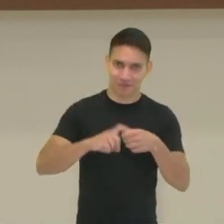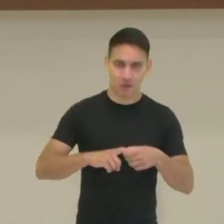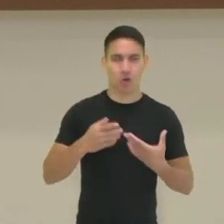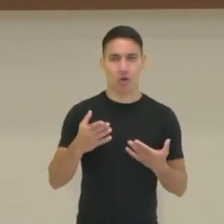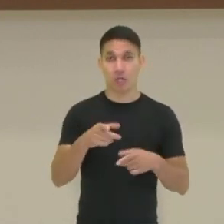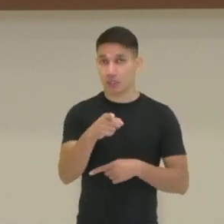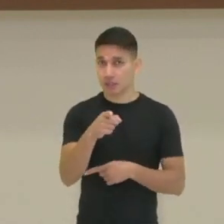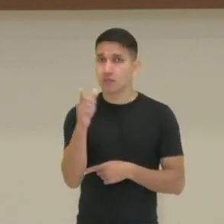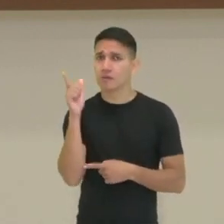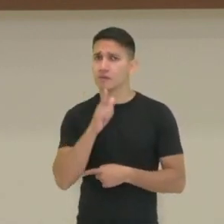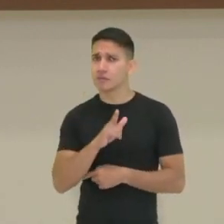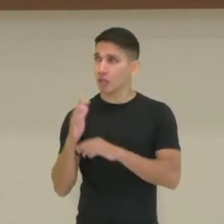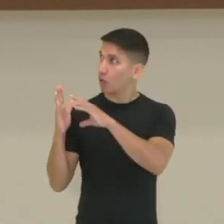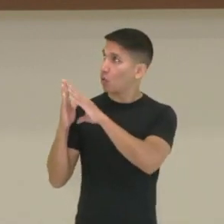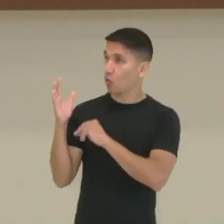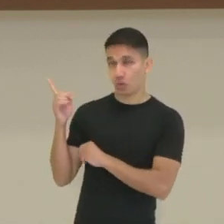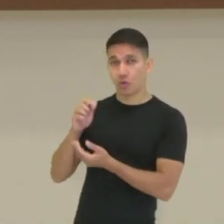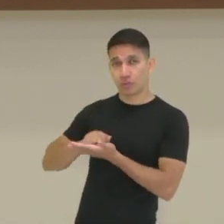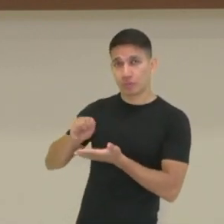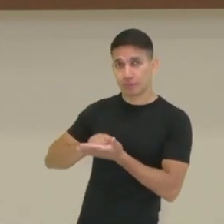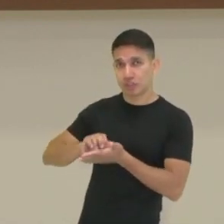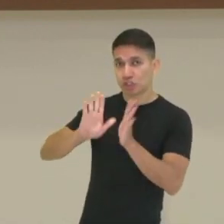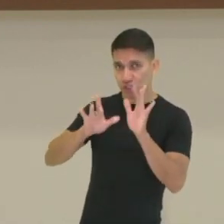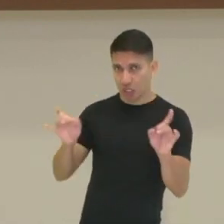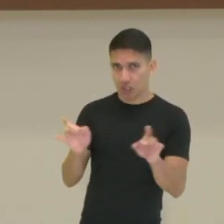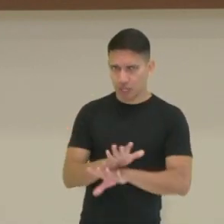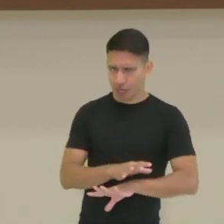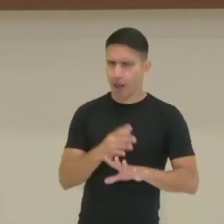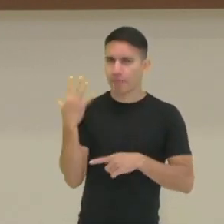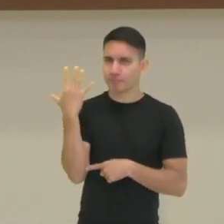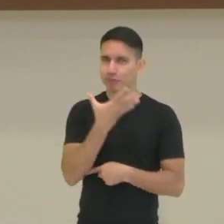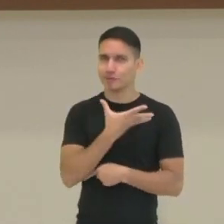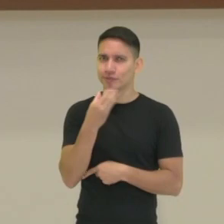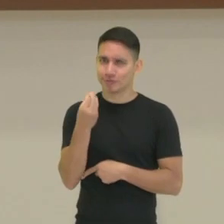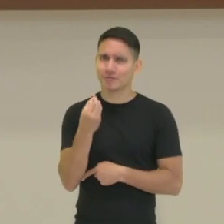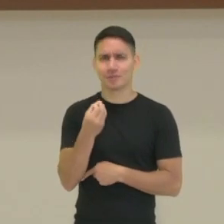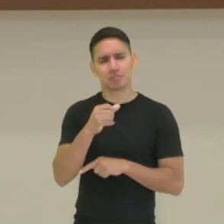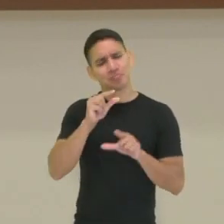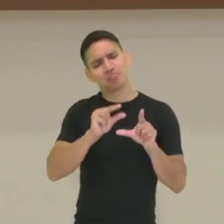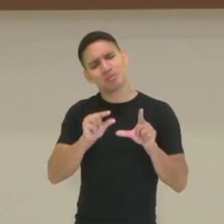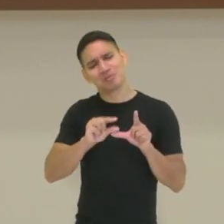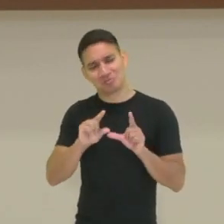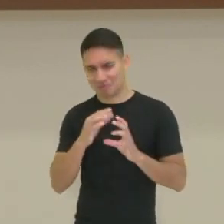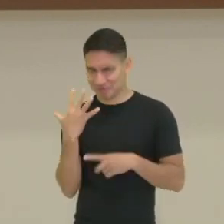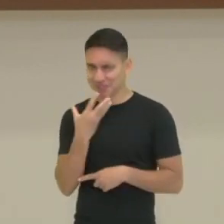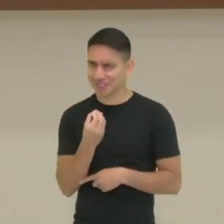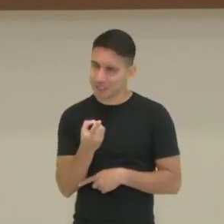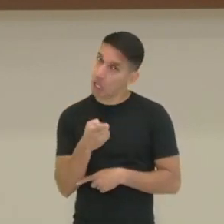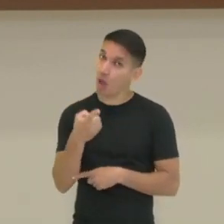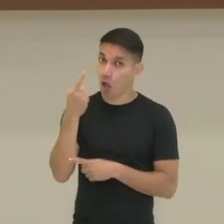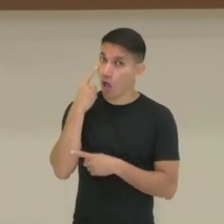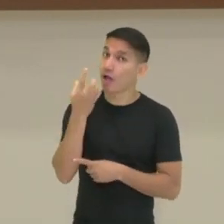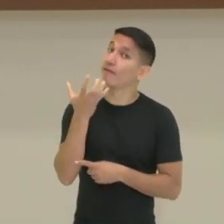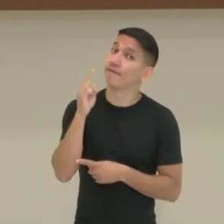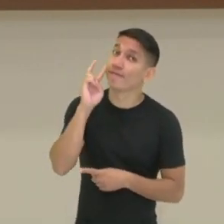Retornamos! E aí, copiou essa atividade no seu caderno bem caprichado, com a letra bonita? Ah, eu quero ver esse caderno depois. Então